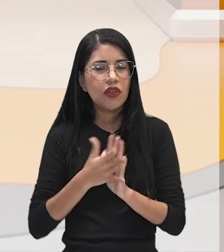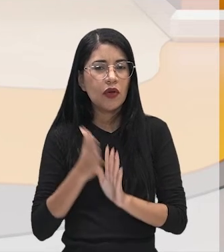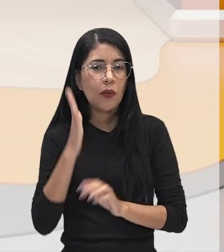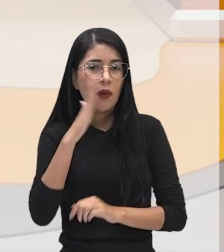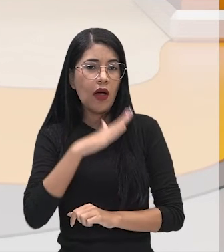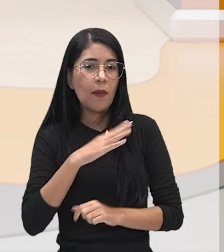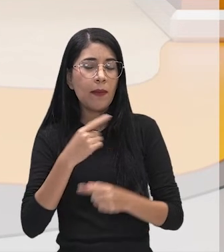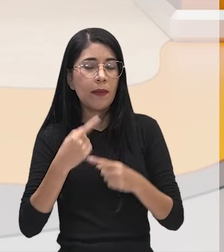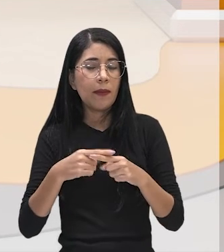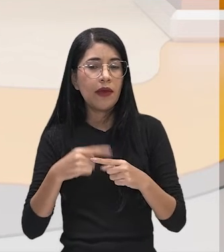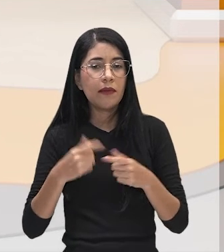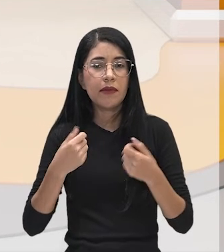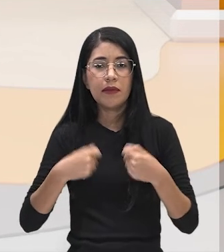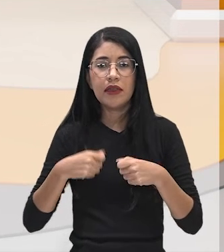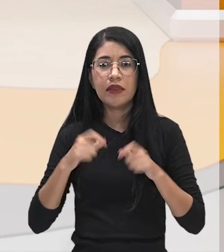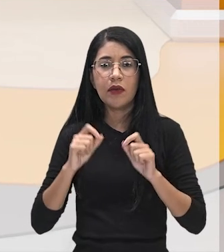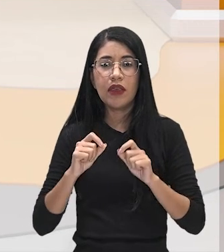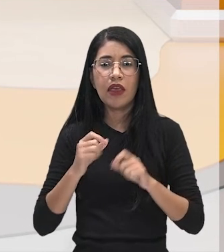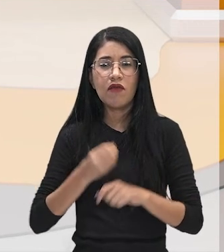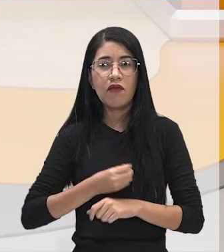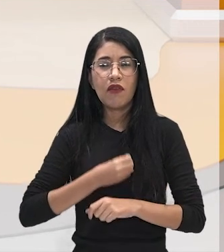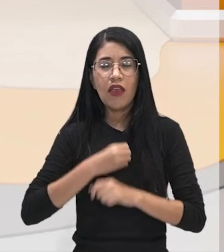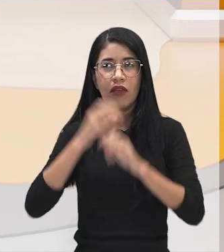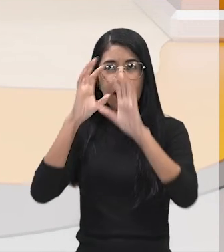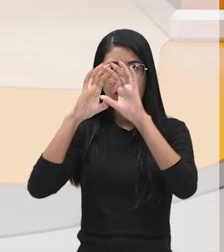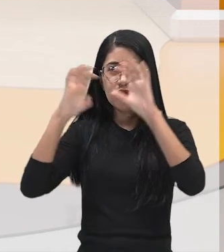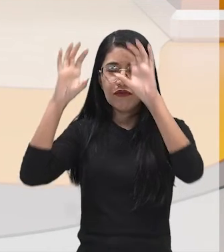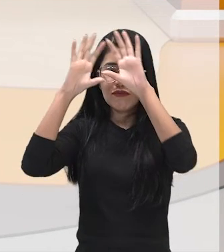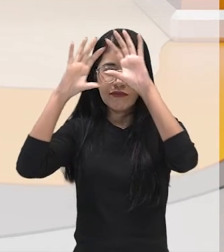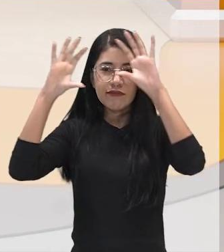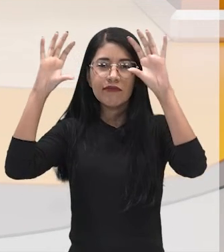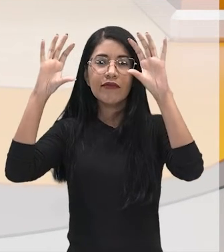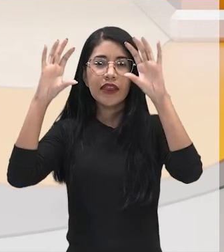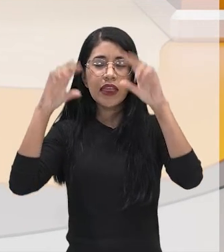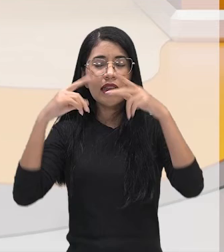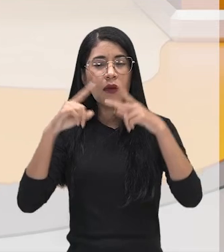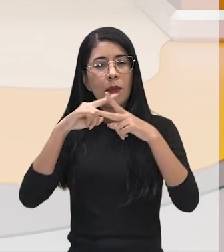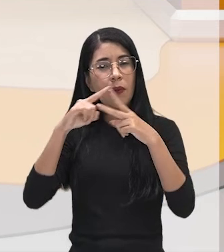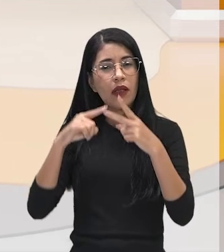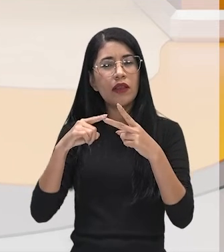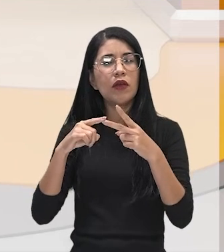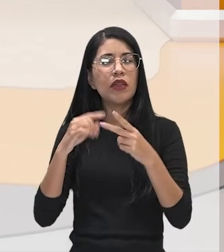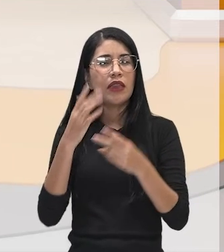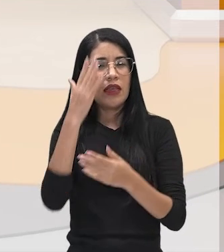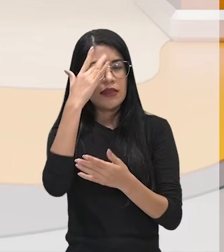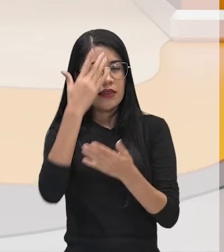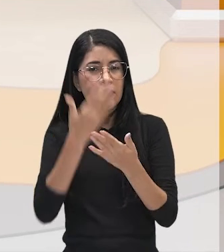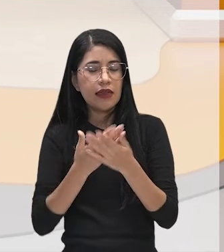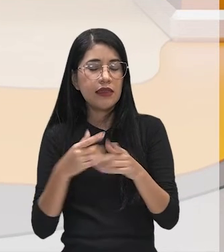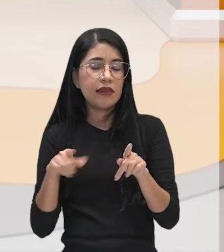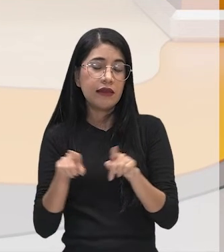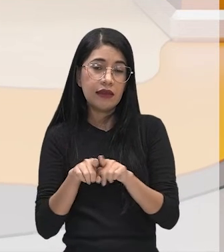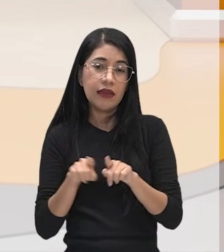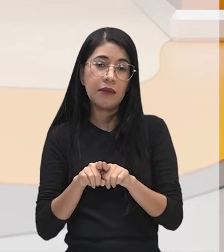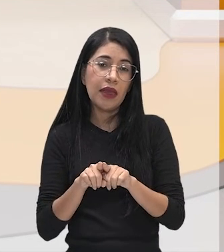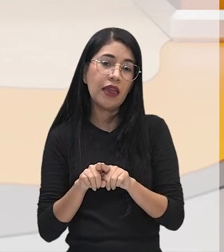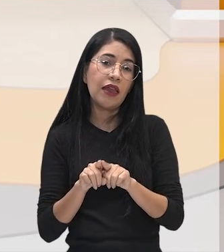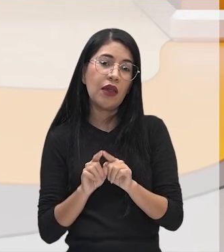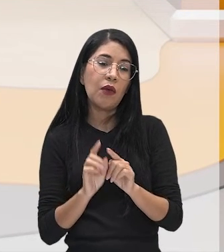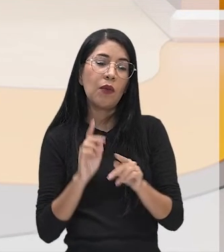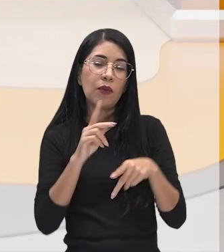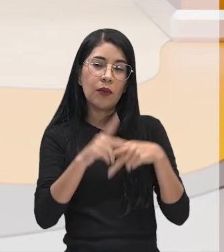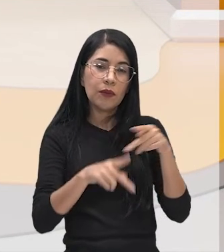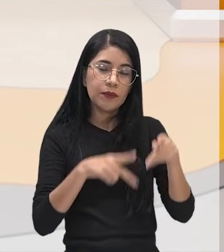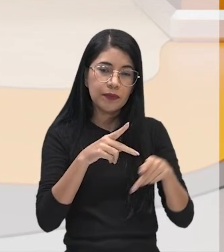precisa, então, né, ir para o céu, essas questões, então, da dualidade, das crenças. Inclusive, para os povos